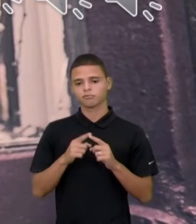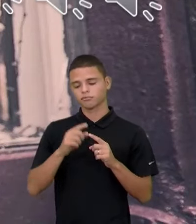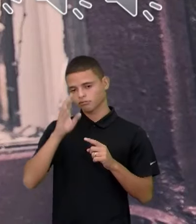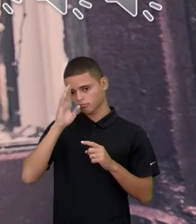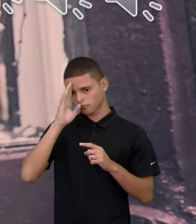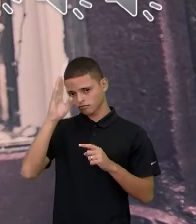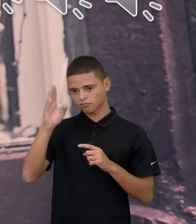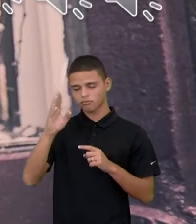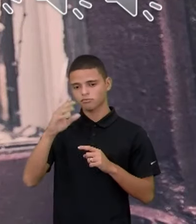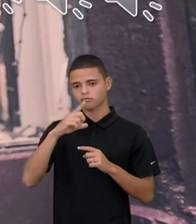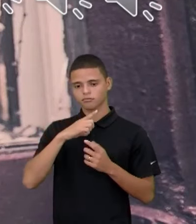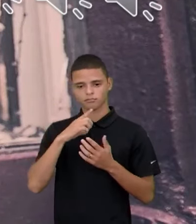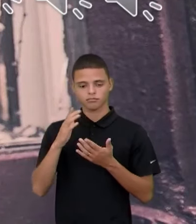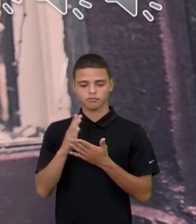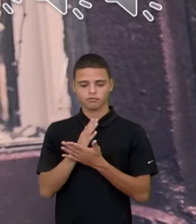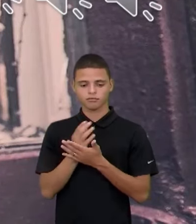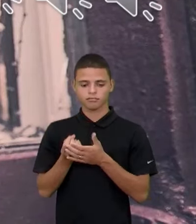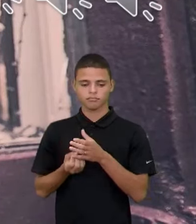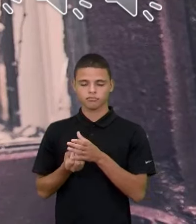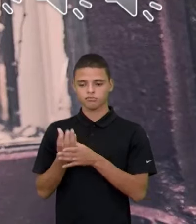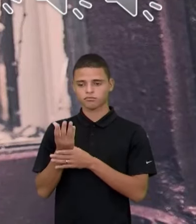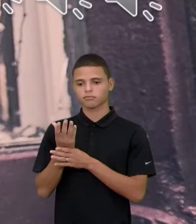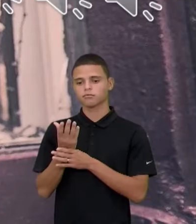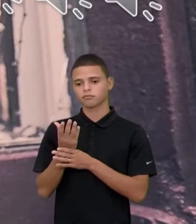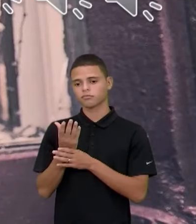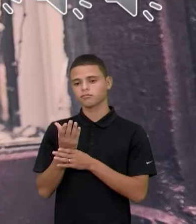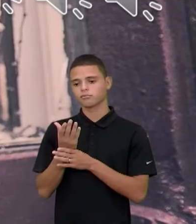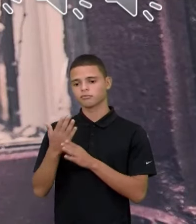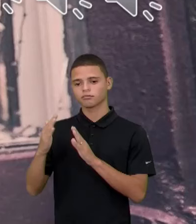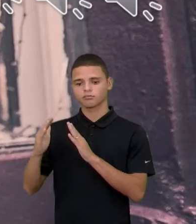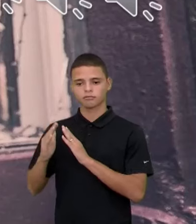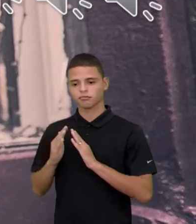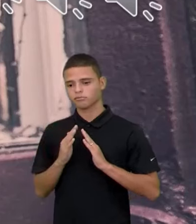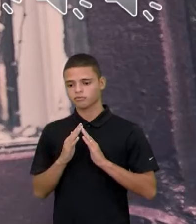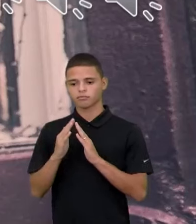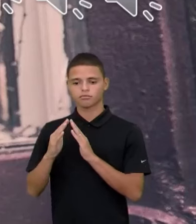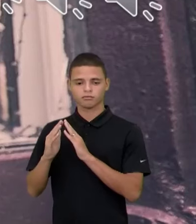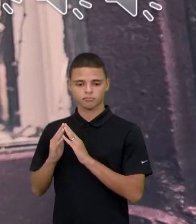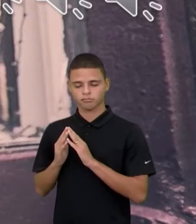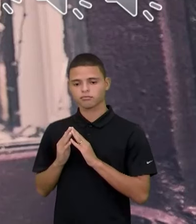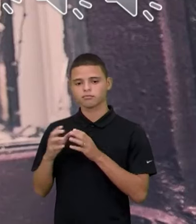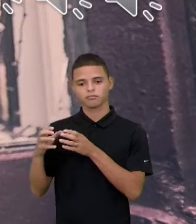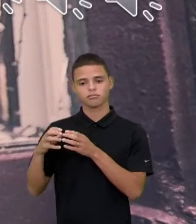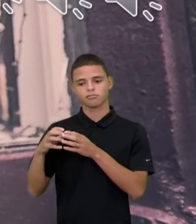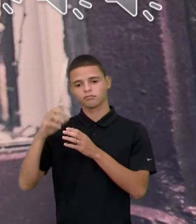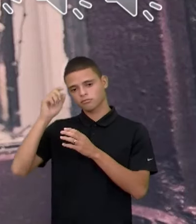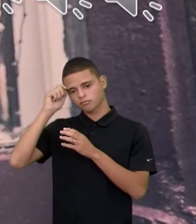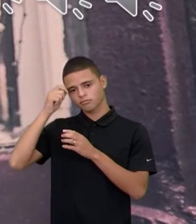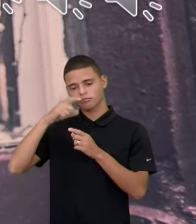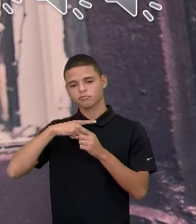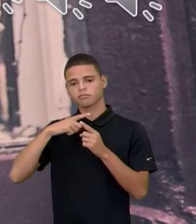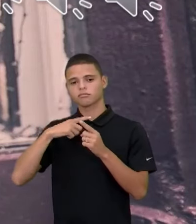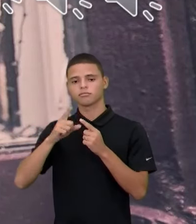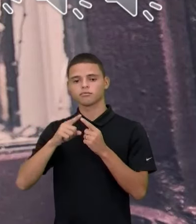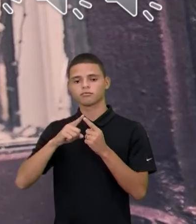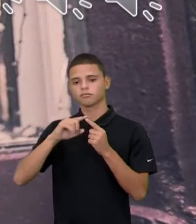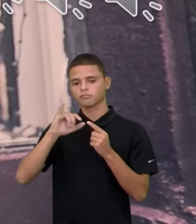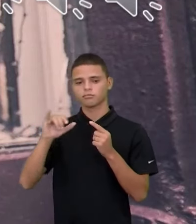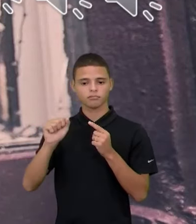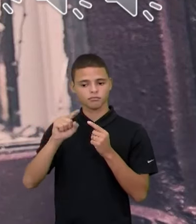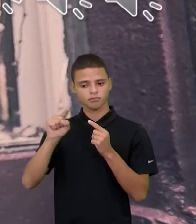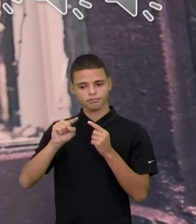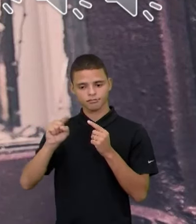principalmente porque eles têm raízes dentro das comunidades negras. Nós temos o jazz. O jazz, ele tem